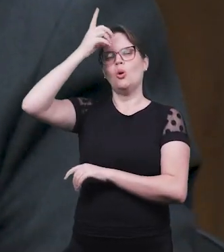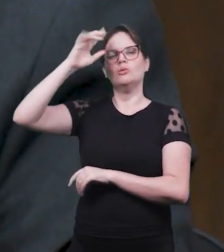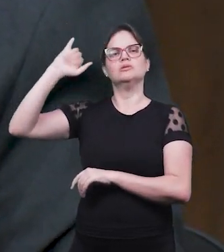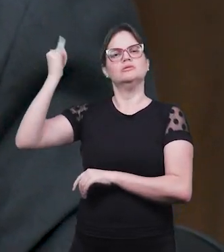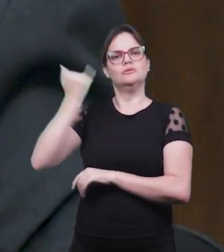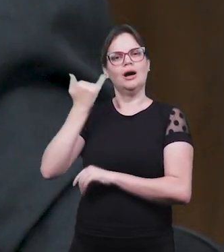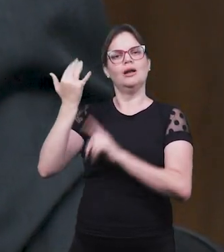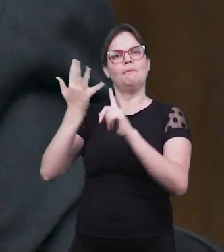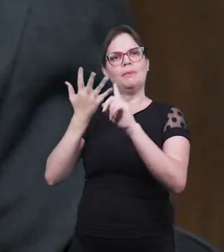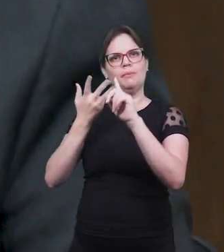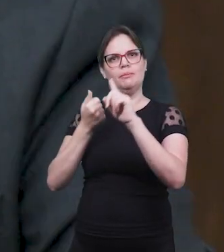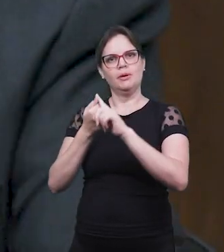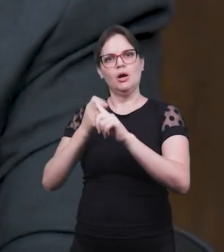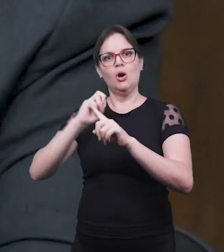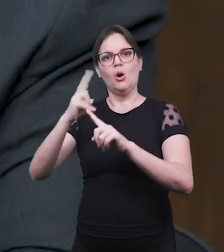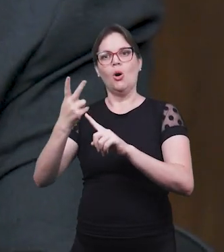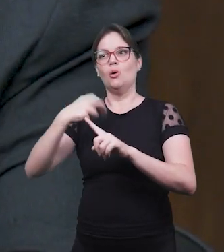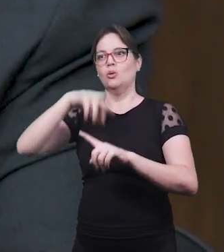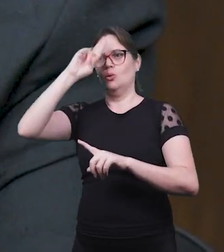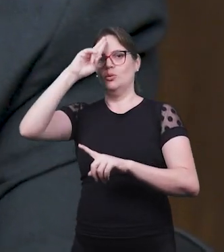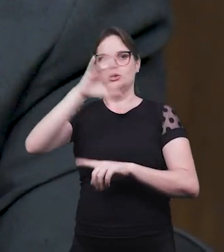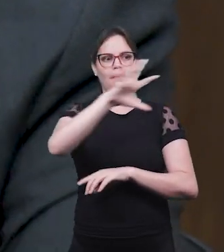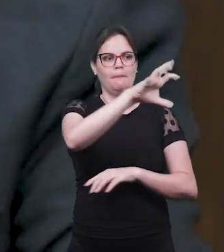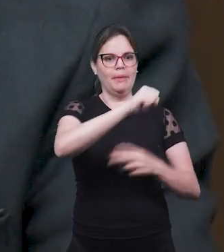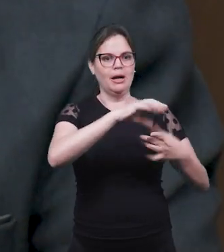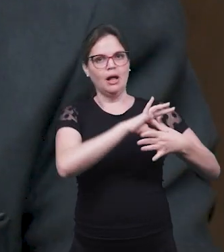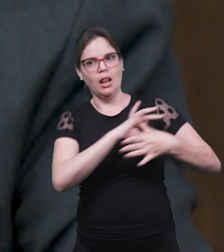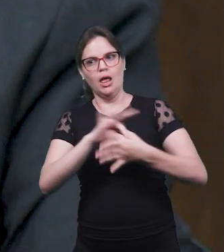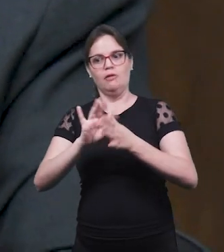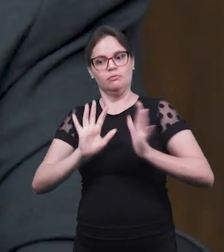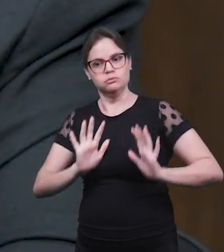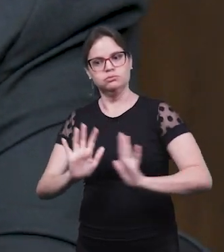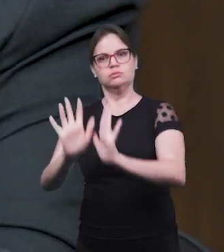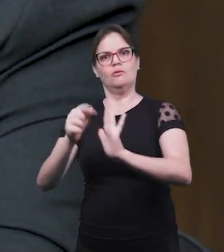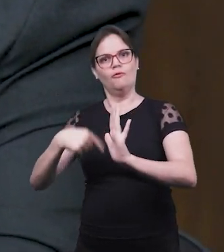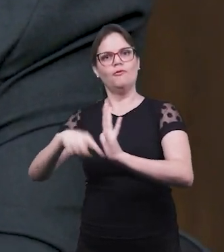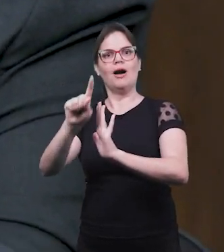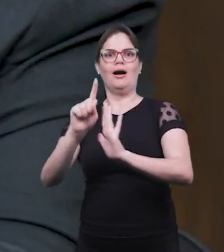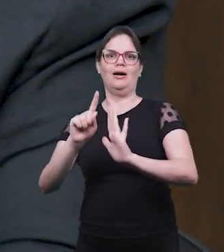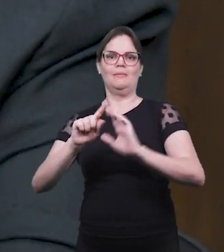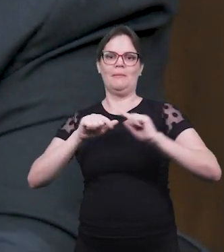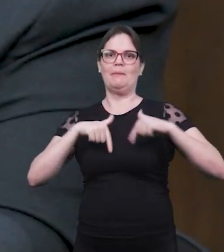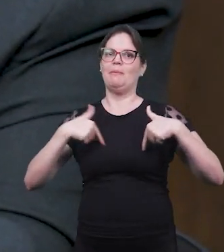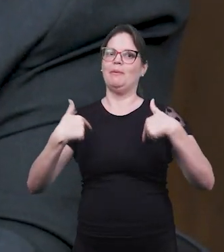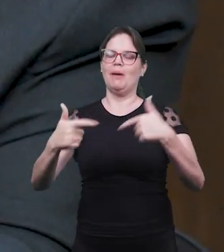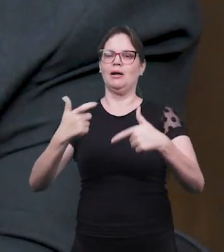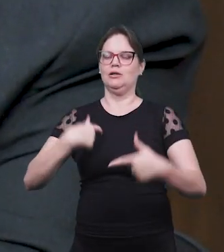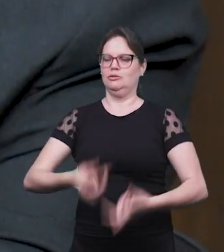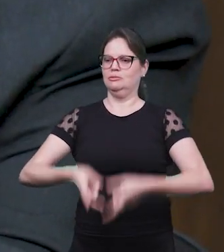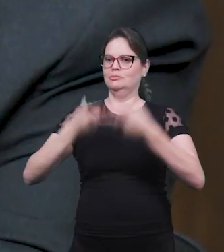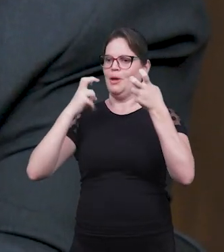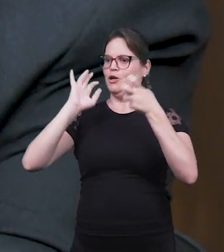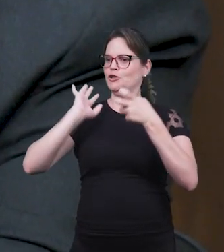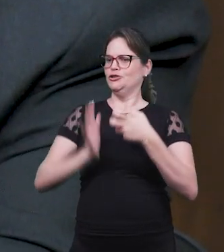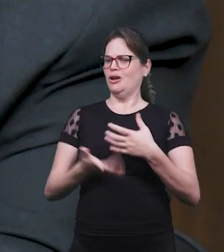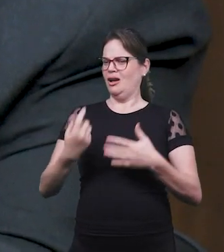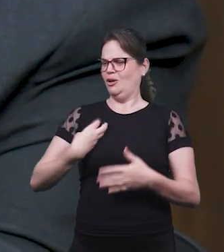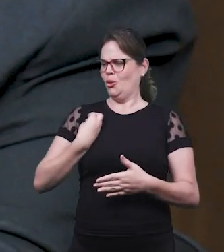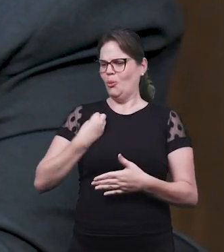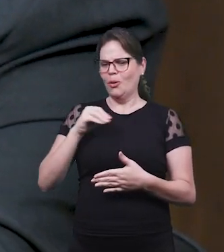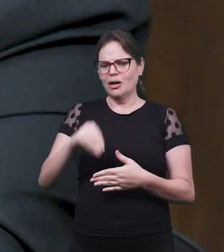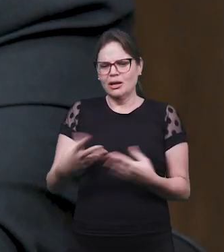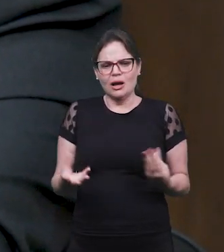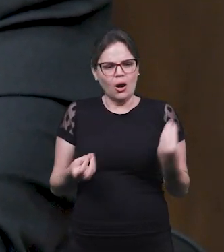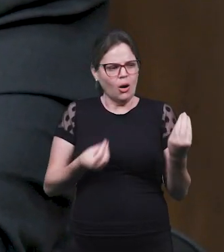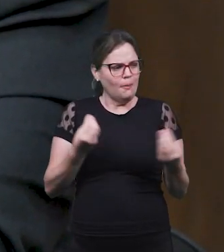aqui. O outro, ele pega a gente e empurra por aqui. Né? É impressionante como Deus faz as coisas acontecerem, que quando a gente vê, mas a gente está no lugar, por quê?